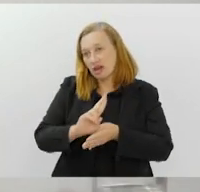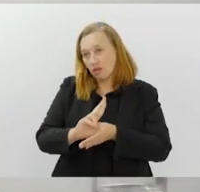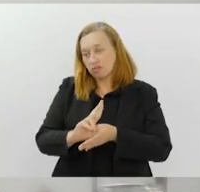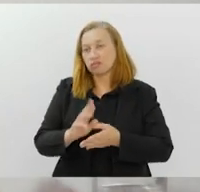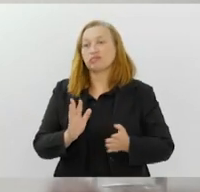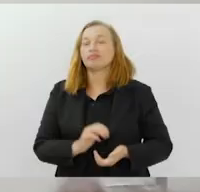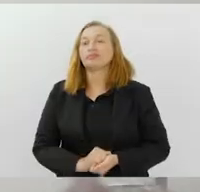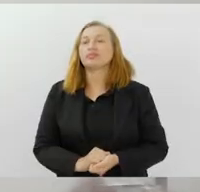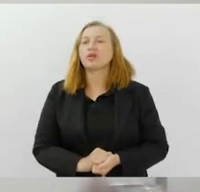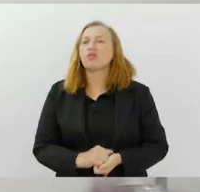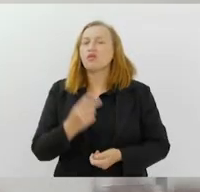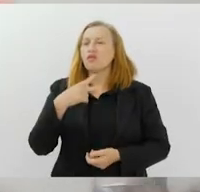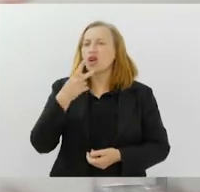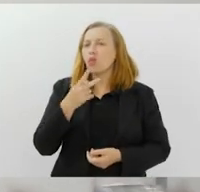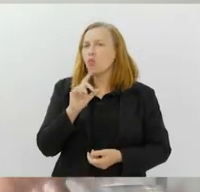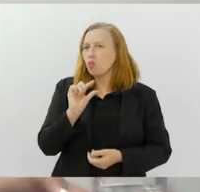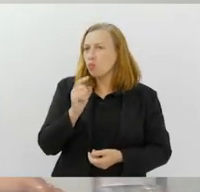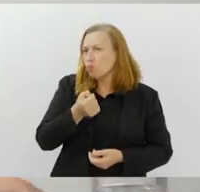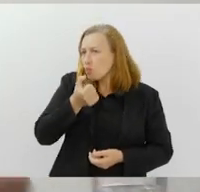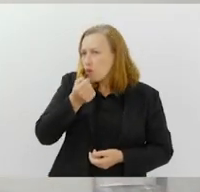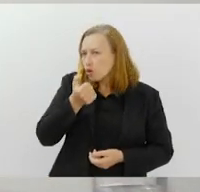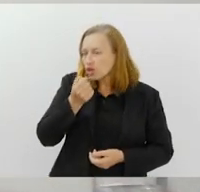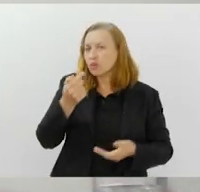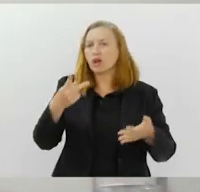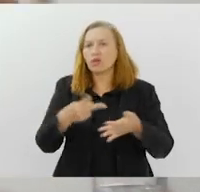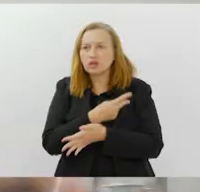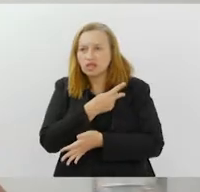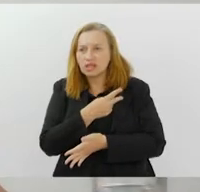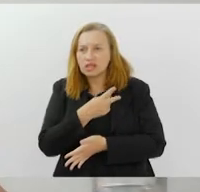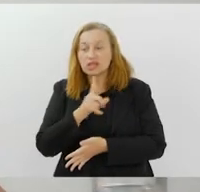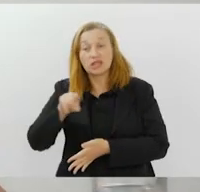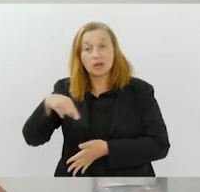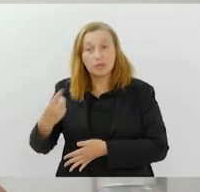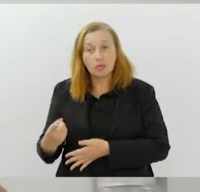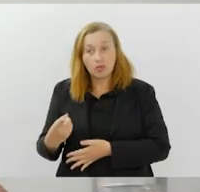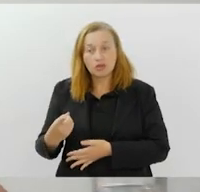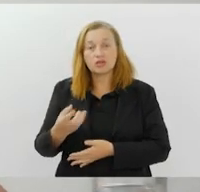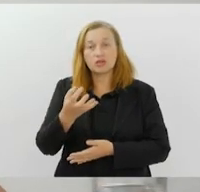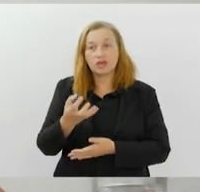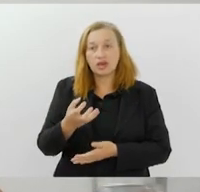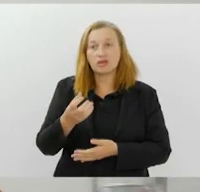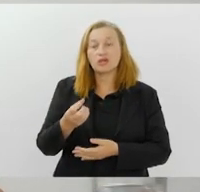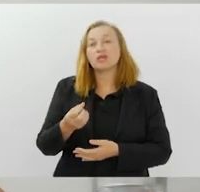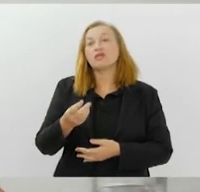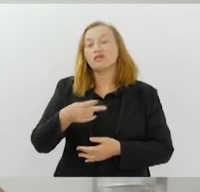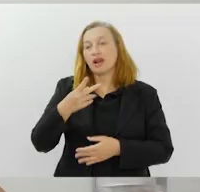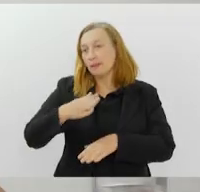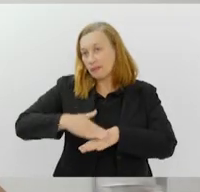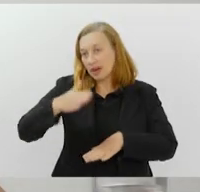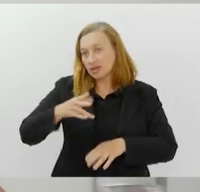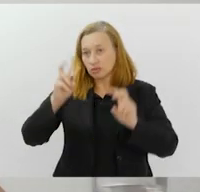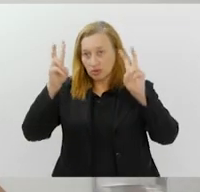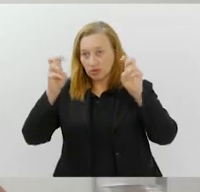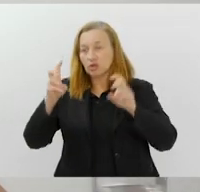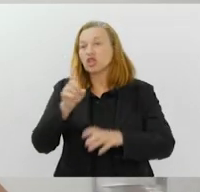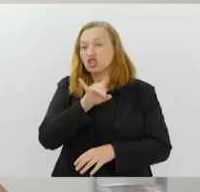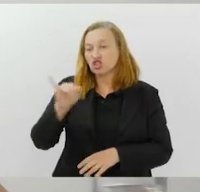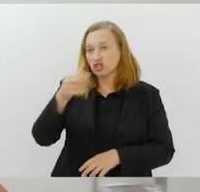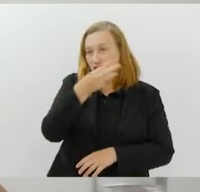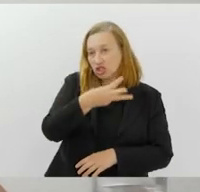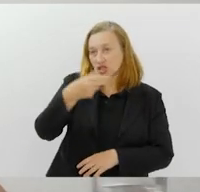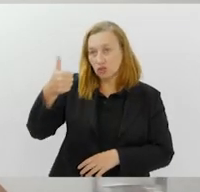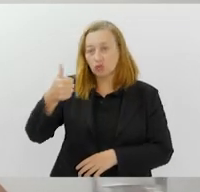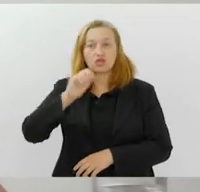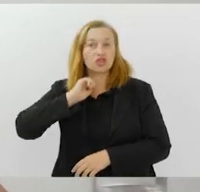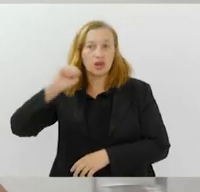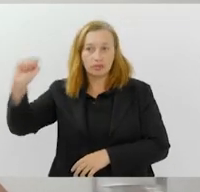eh vou contar primeiro o fato que aconteceu depois quero trazer algumas considerações eh no dia 31 de Abril